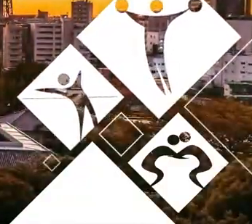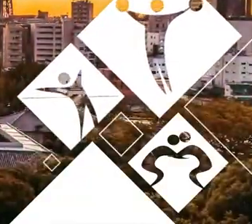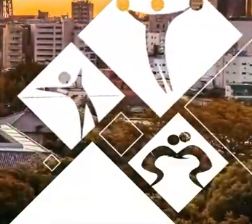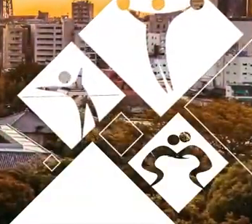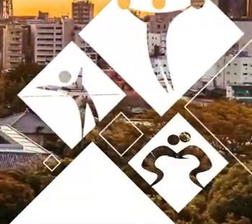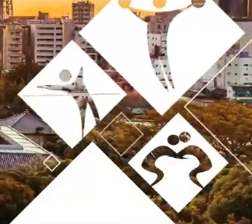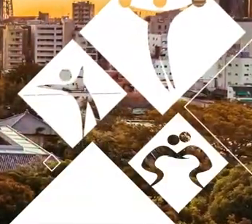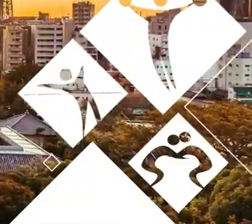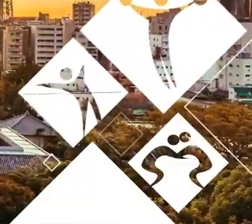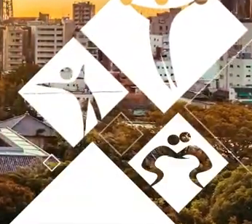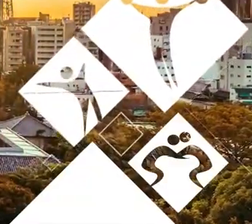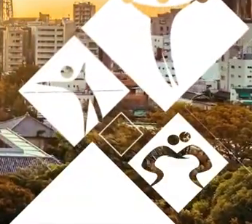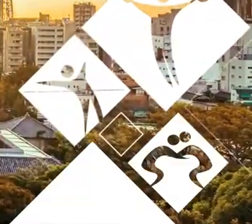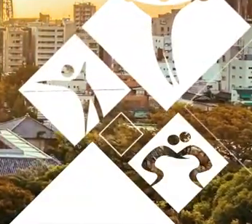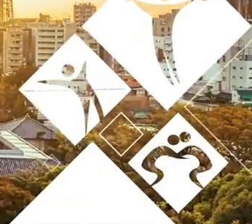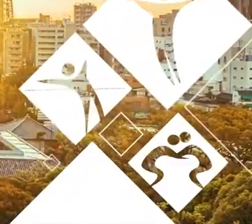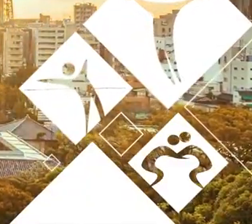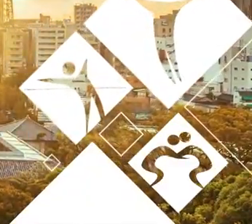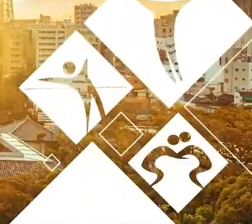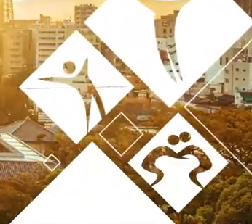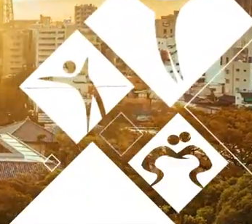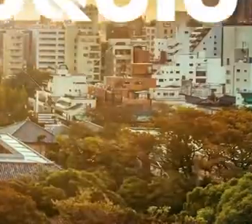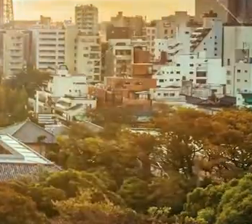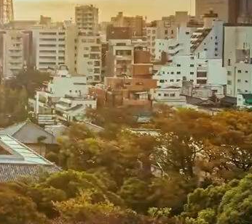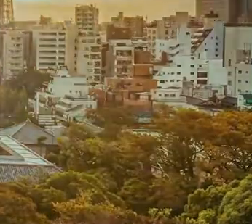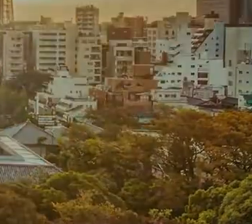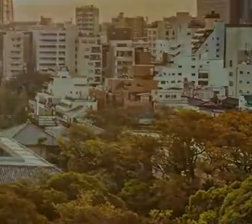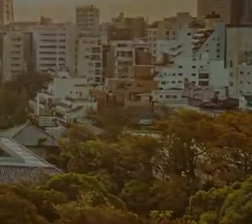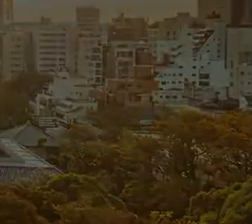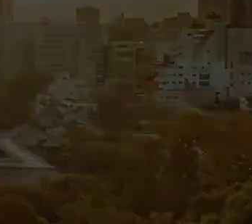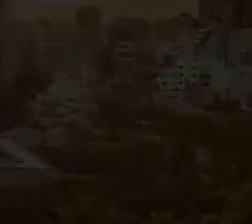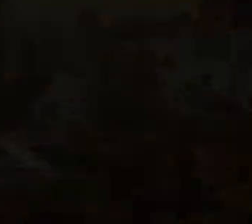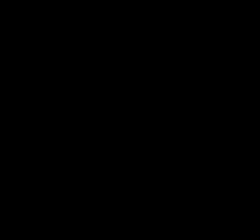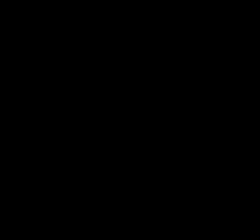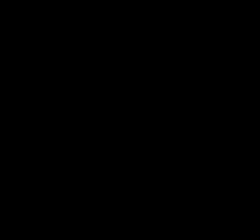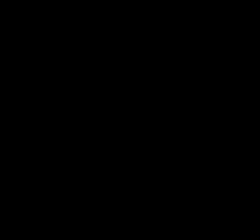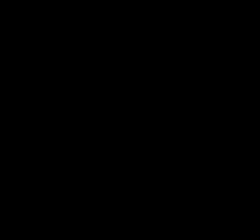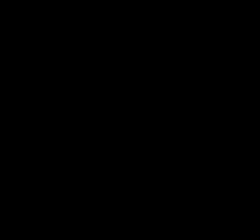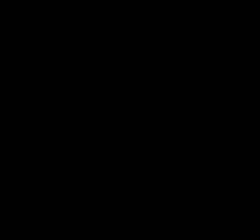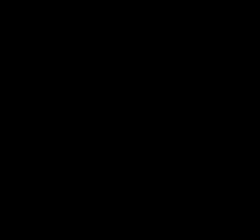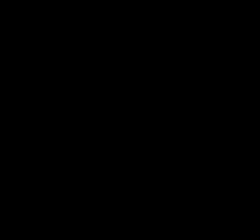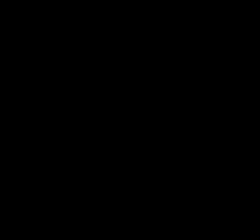Coelho